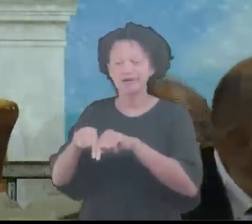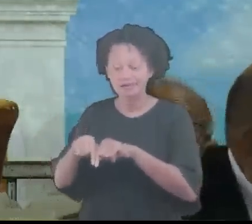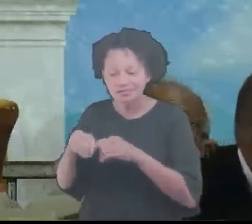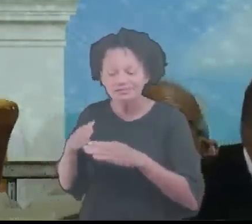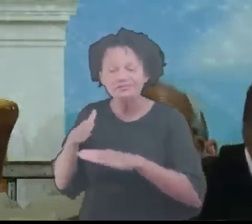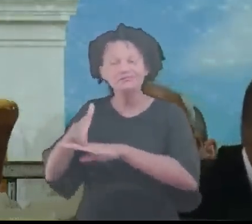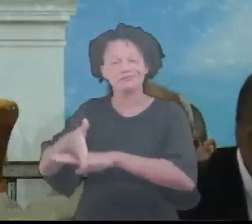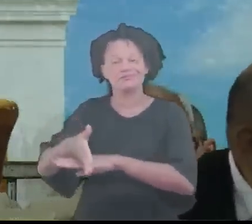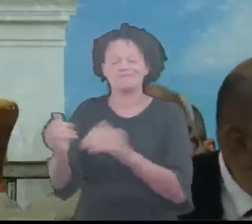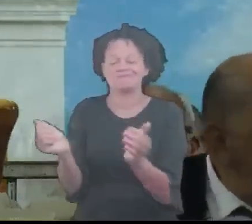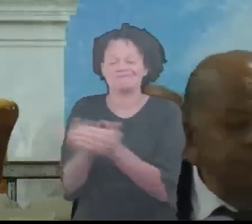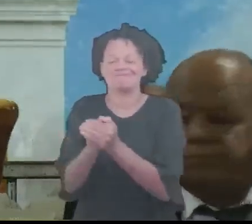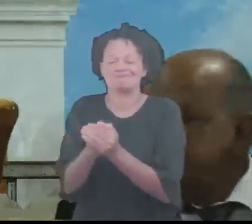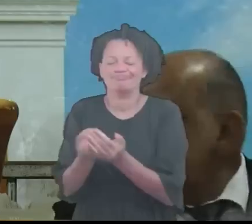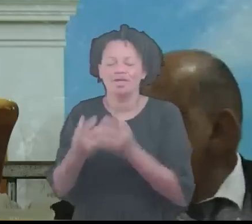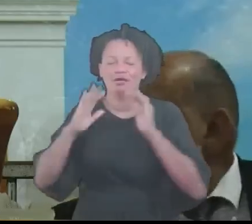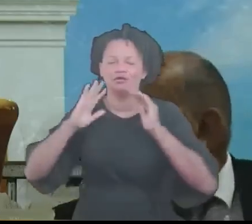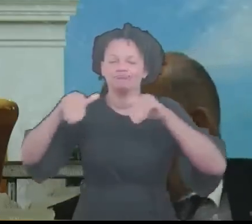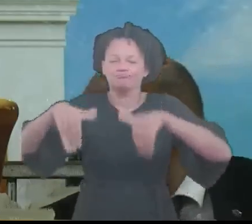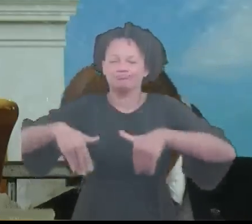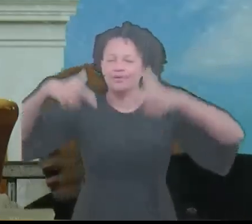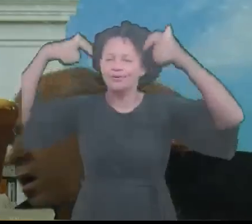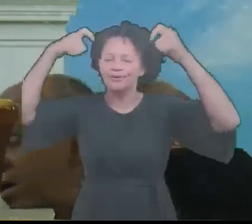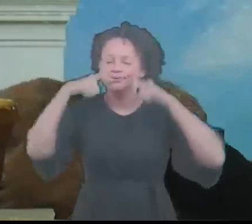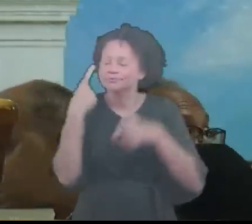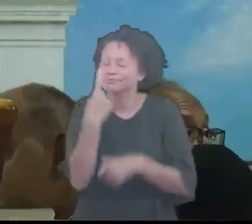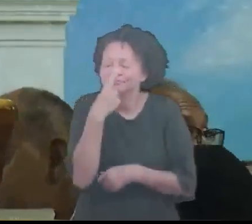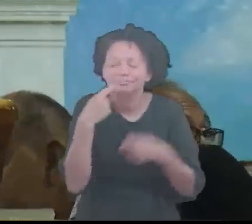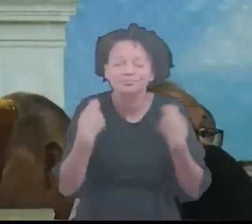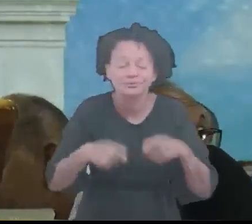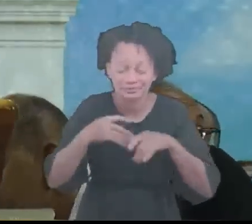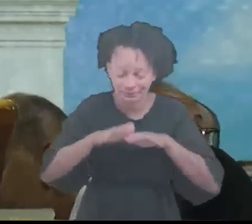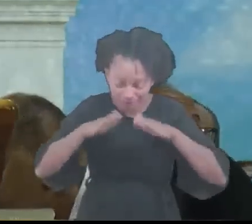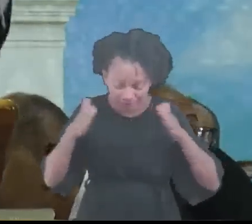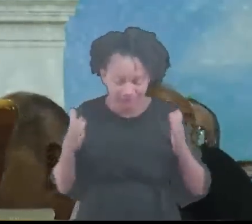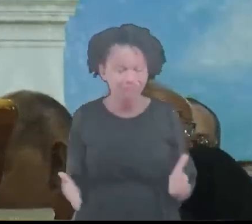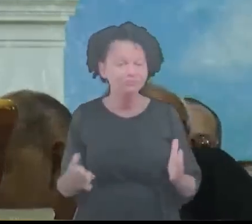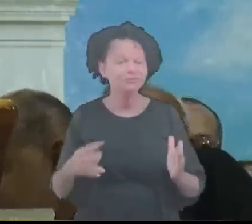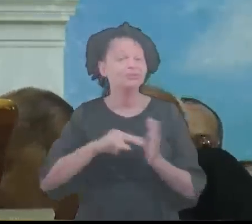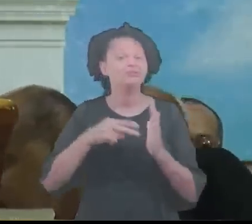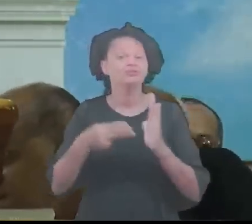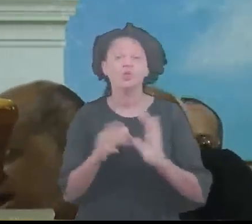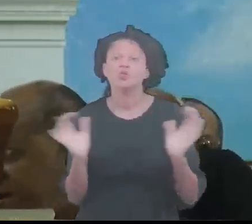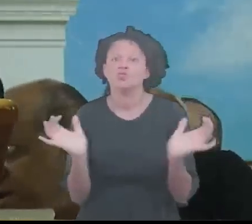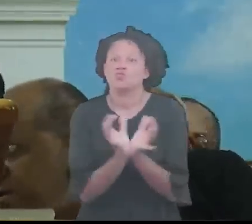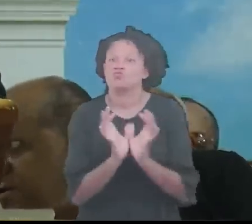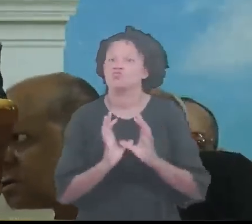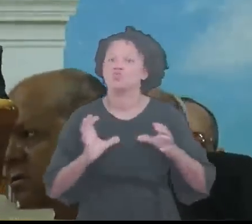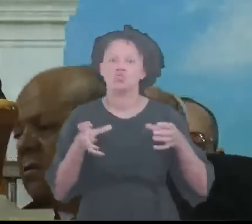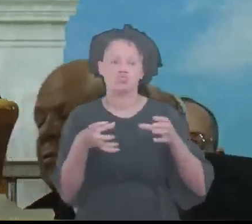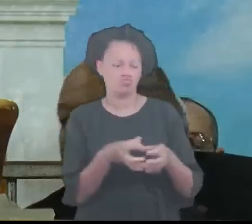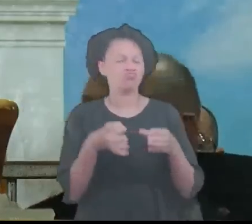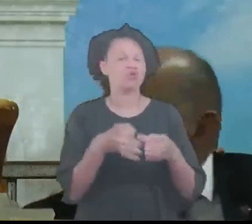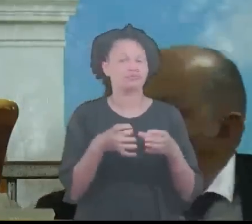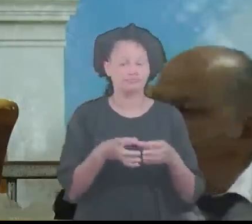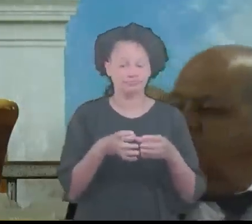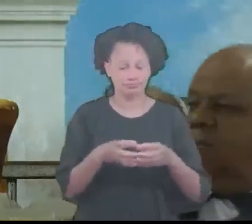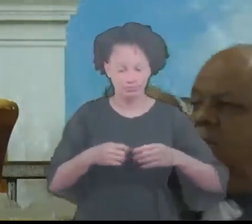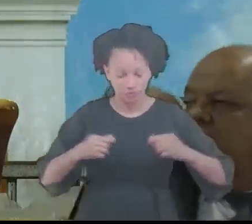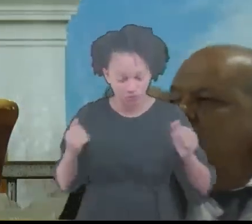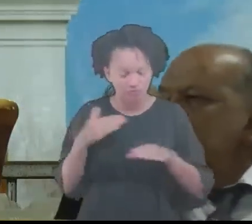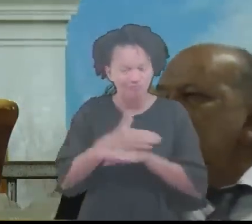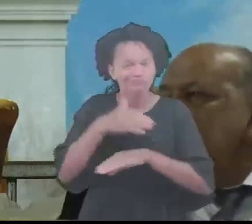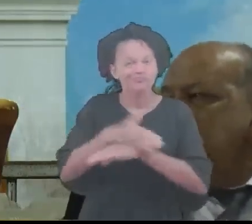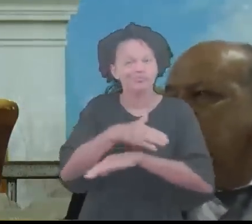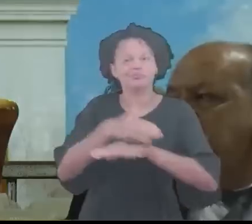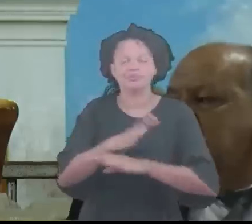você precisa ter intimidade. A mesa é aqui, a mesa é coletiva. A mesa é quando estamos na